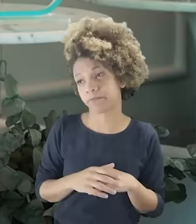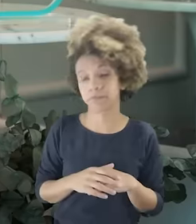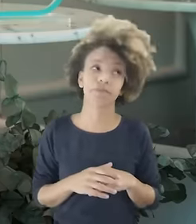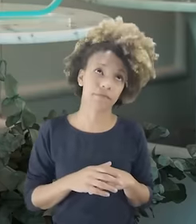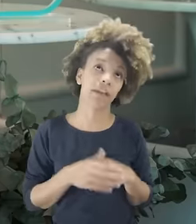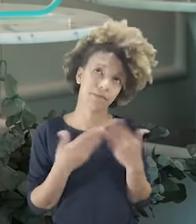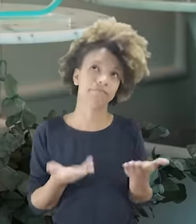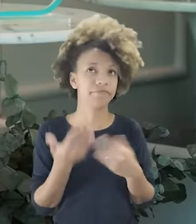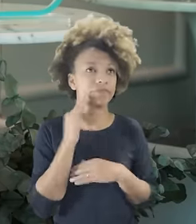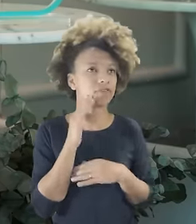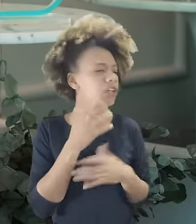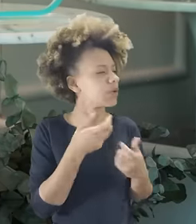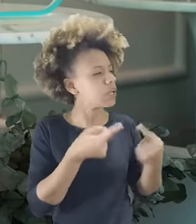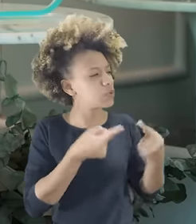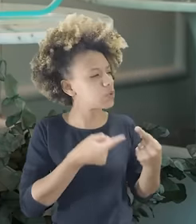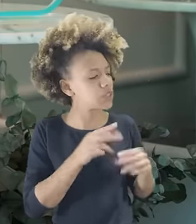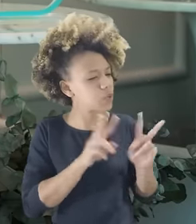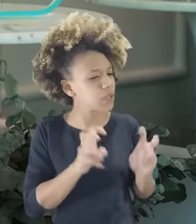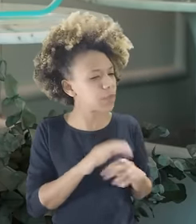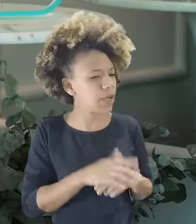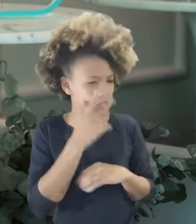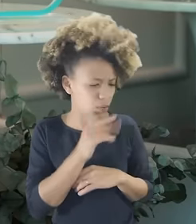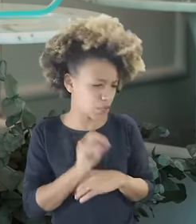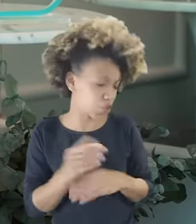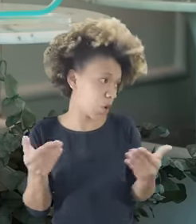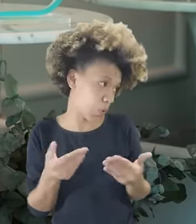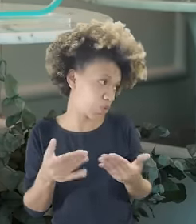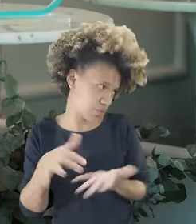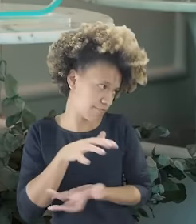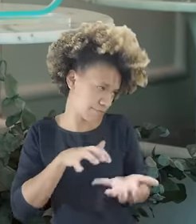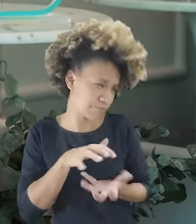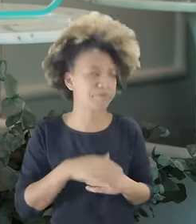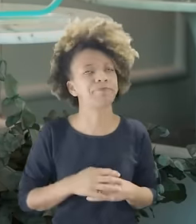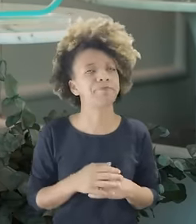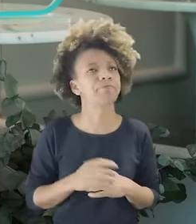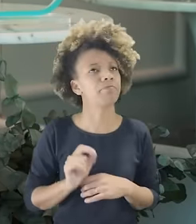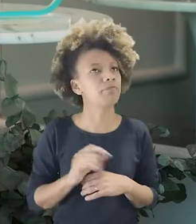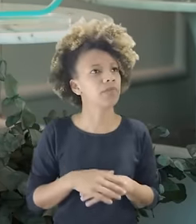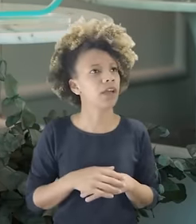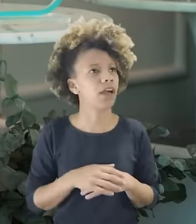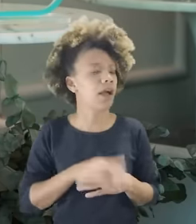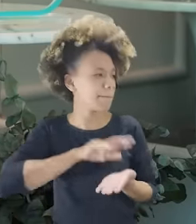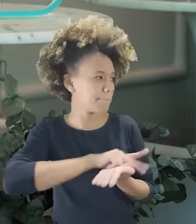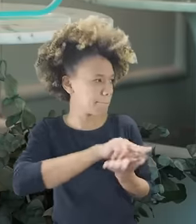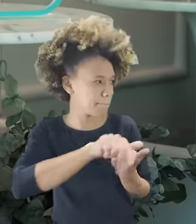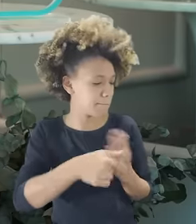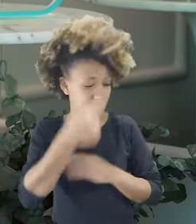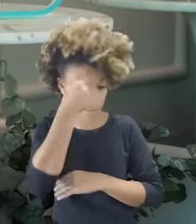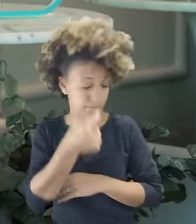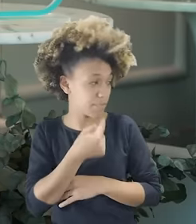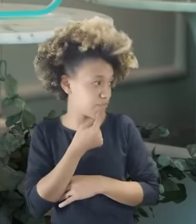enfim eu queria que você discutisse um tema que eu acho que é o tema hoje do momento que é a múltipla